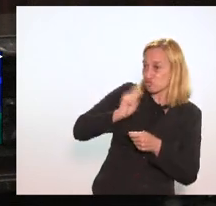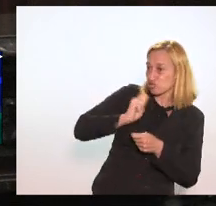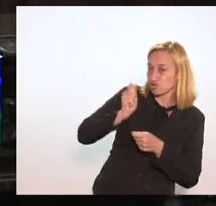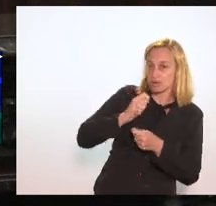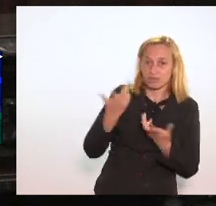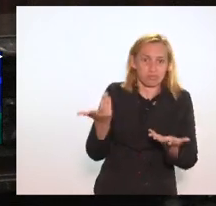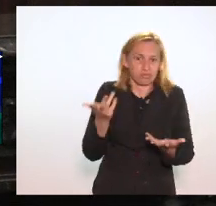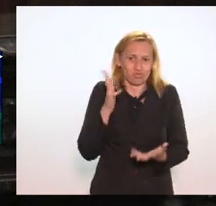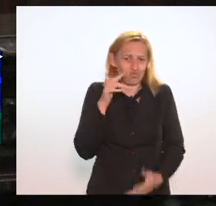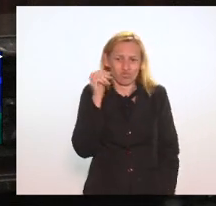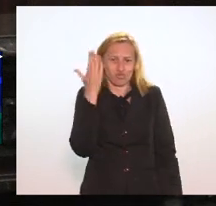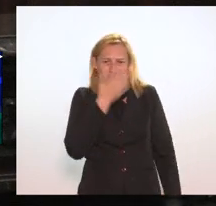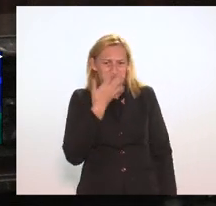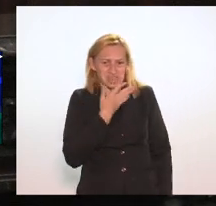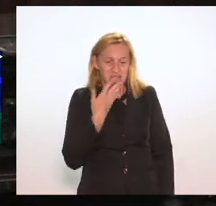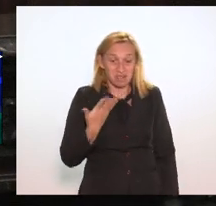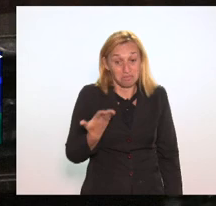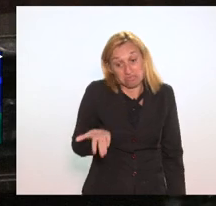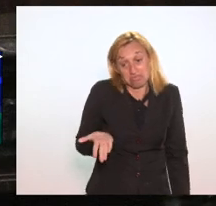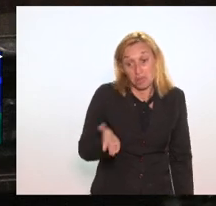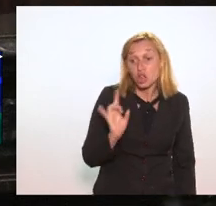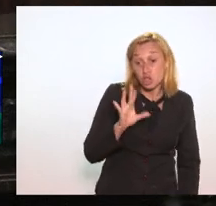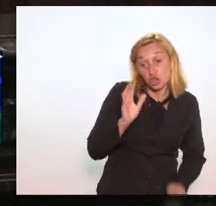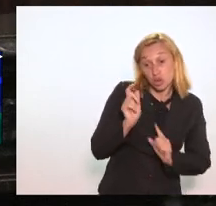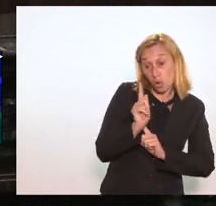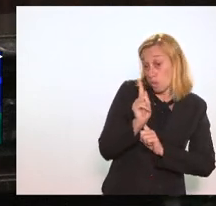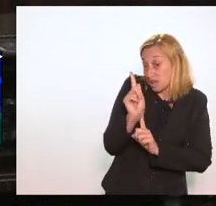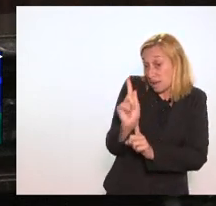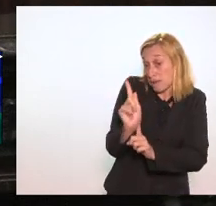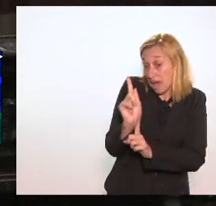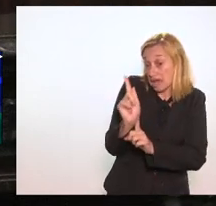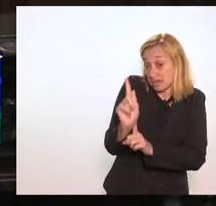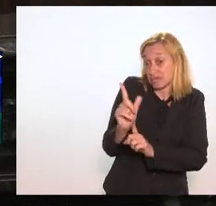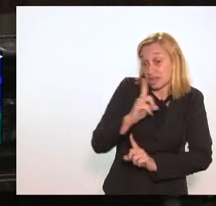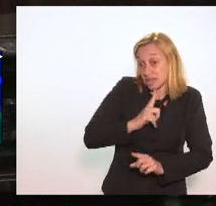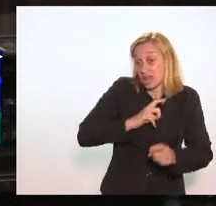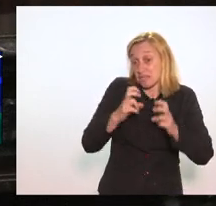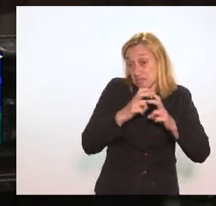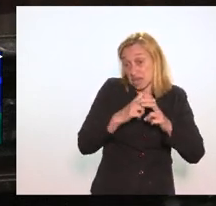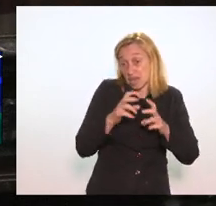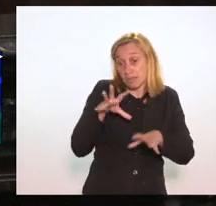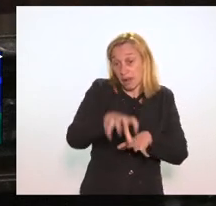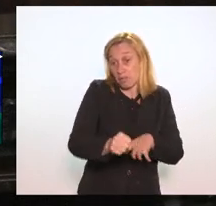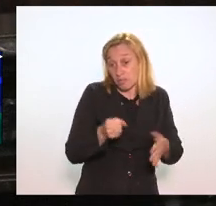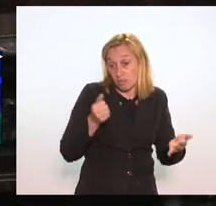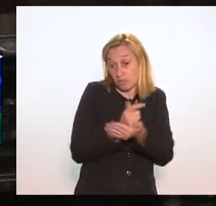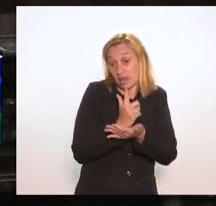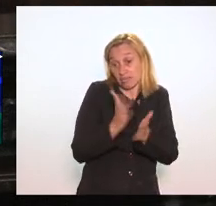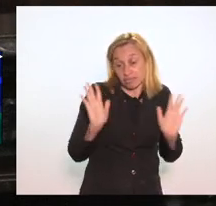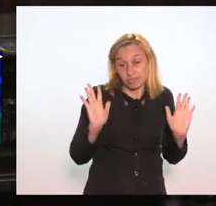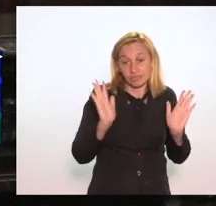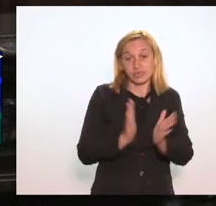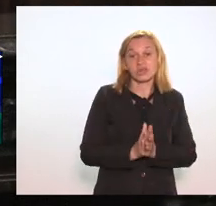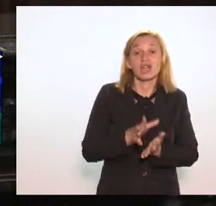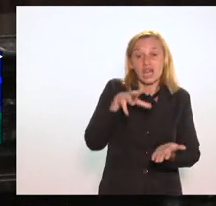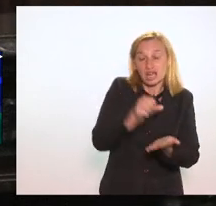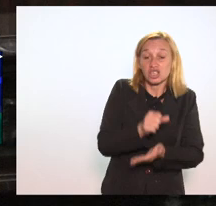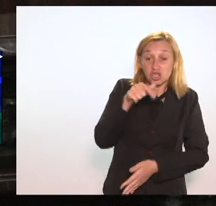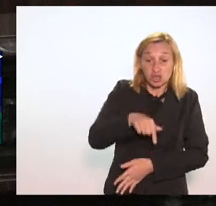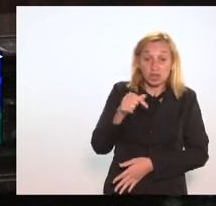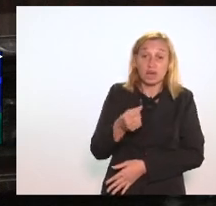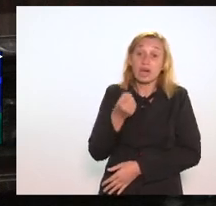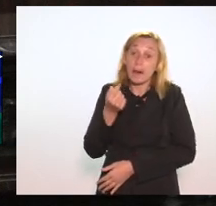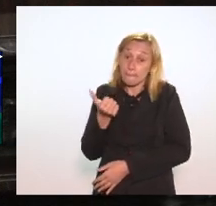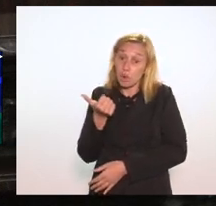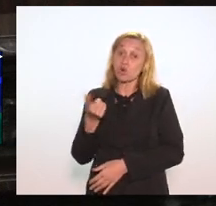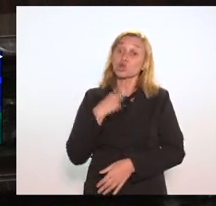conheço eu não conheço tirou te conhece parabéns então fica aqui apenas o registro que a daqui a